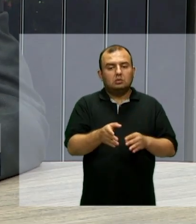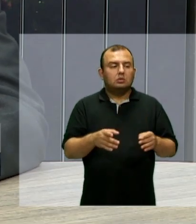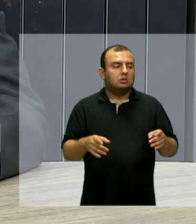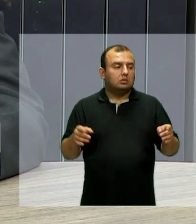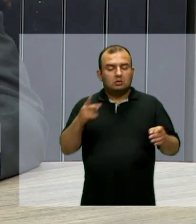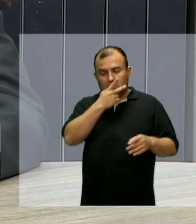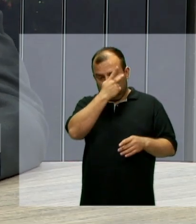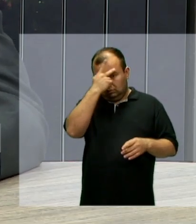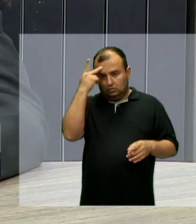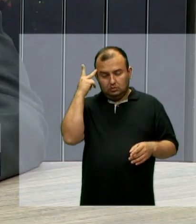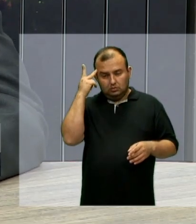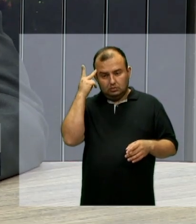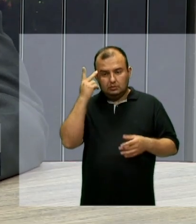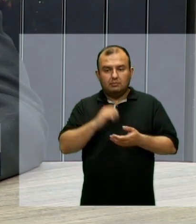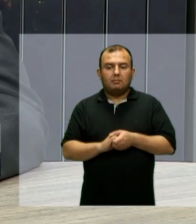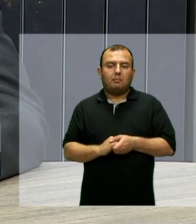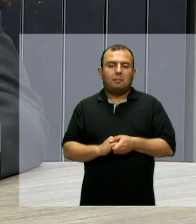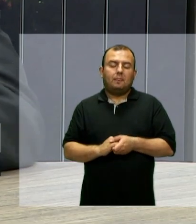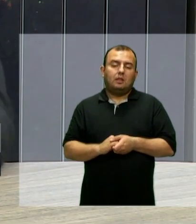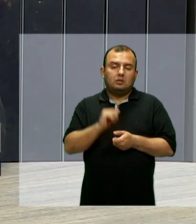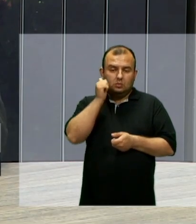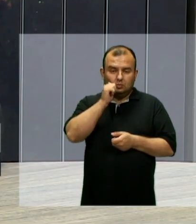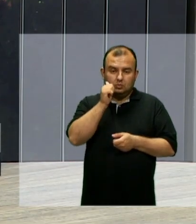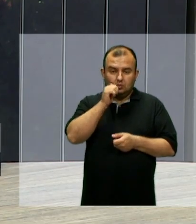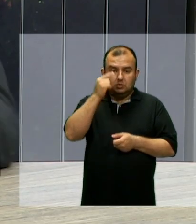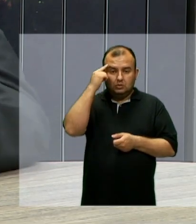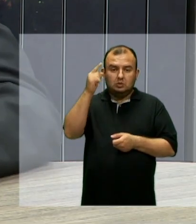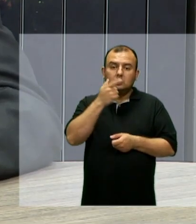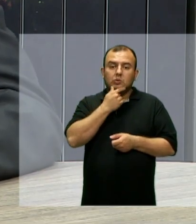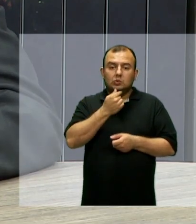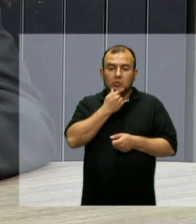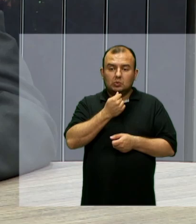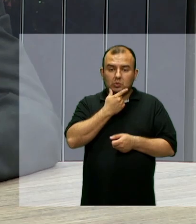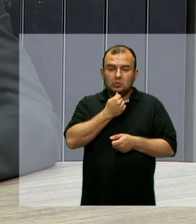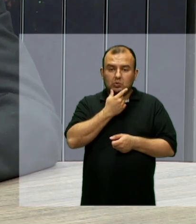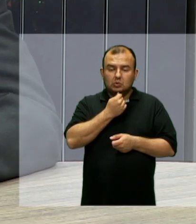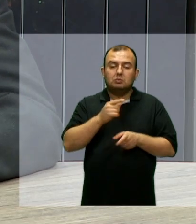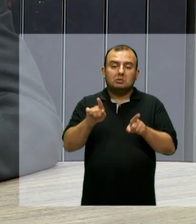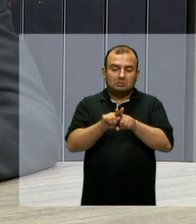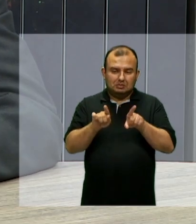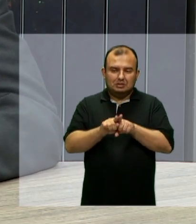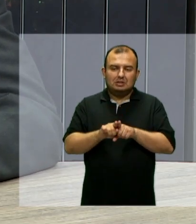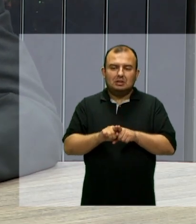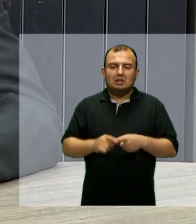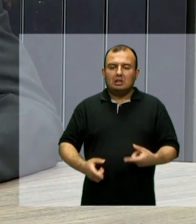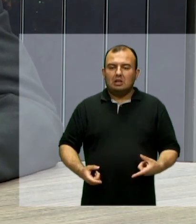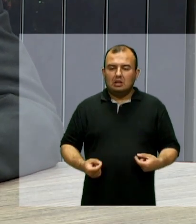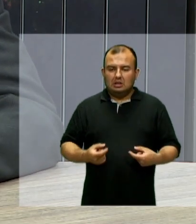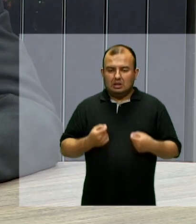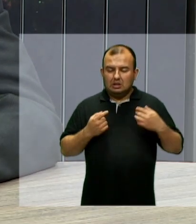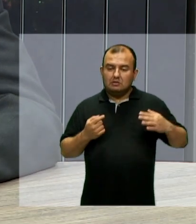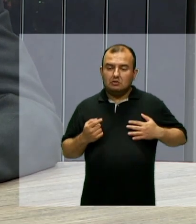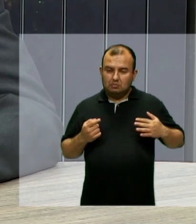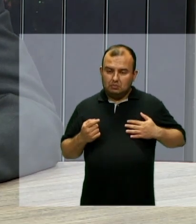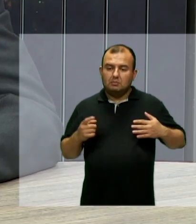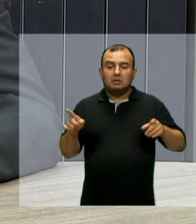as pessoas, né? No caso as mulheres. Lembrando que os homens também têm câncer de mama. Muito raramente, mas também